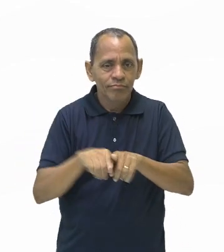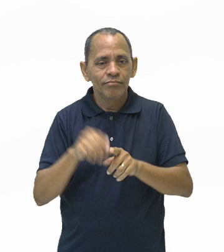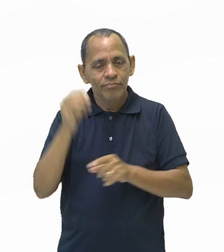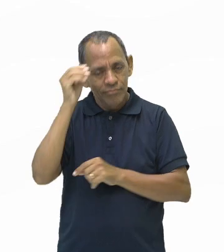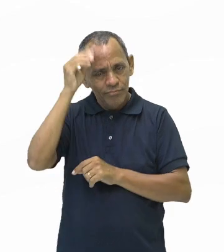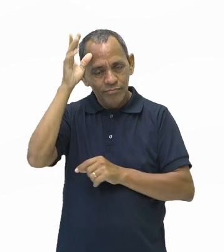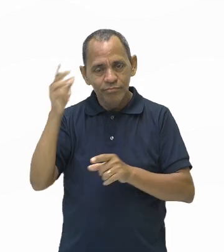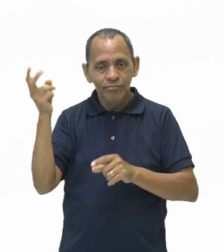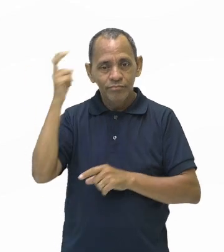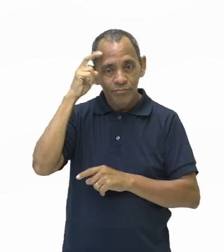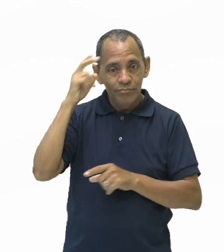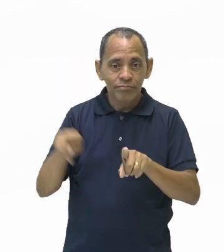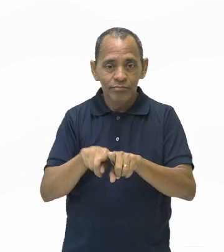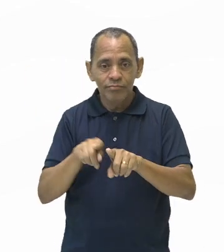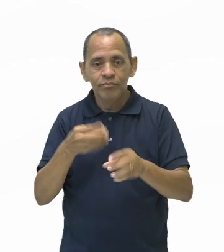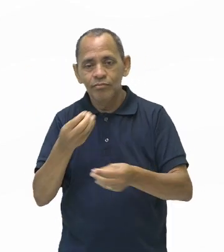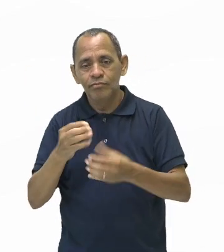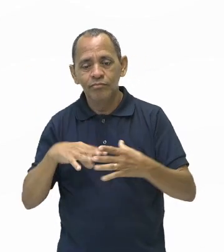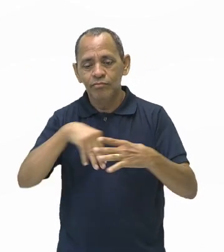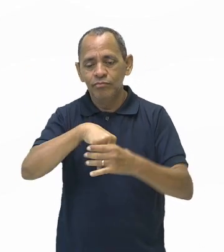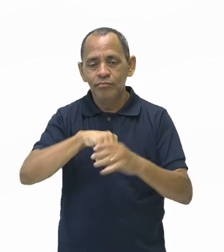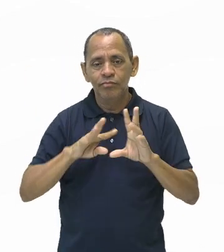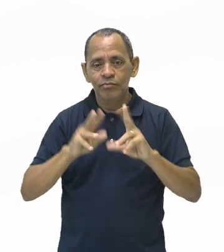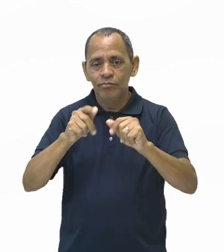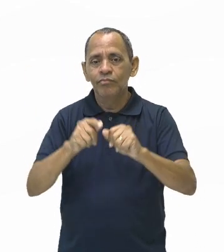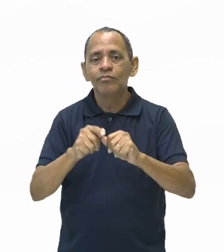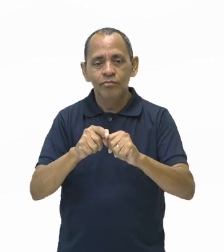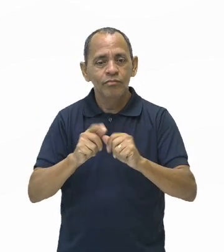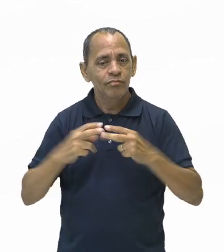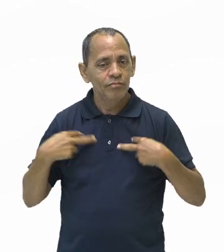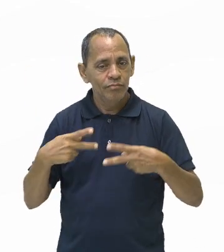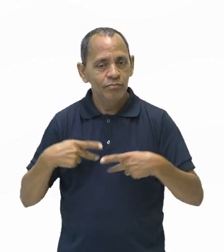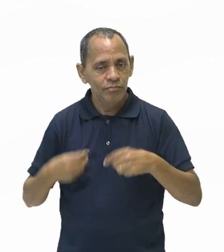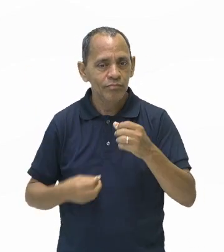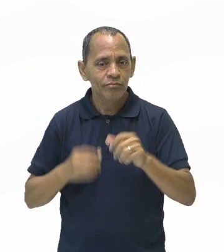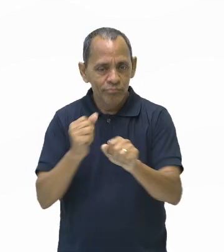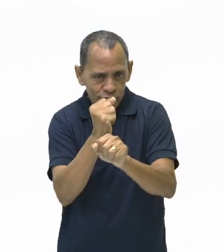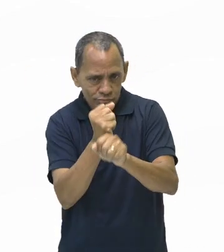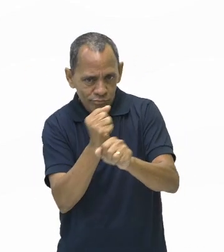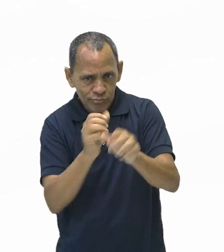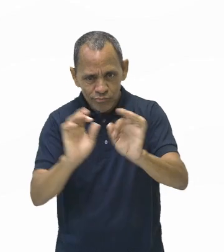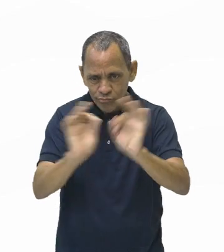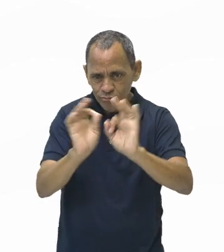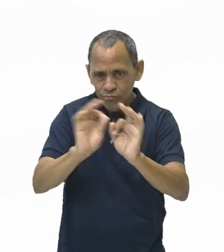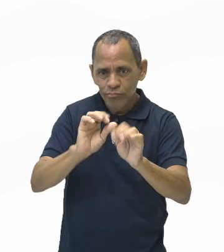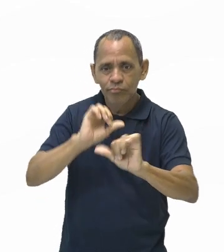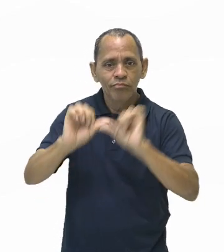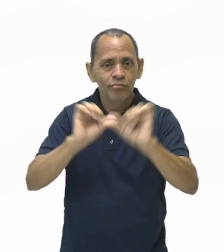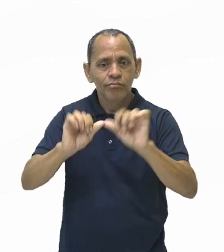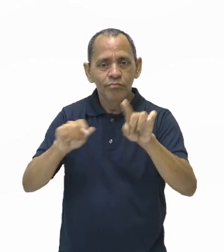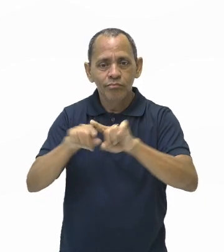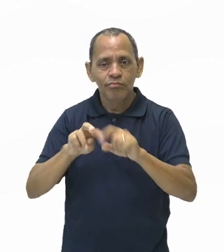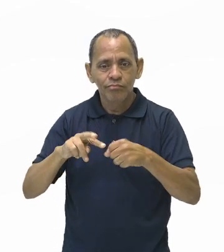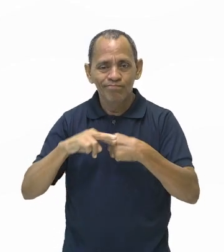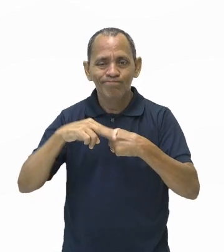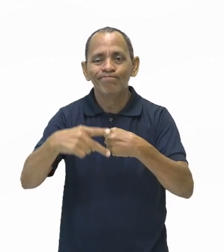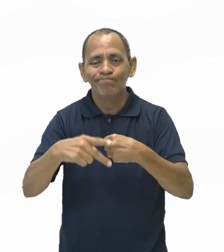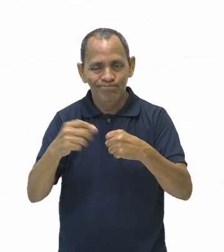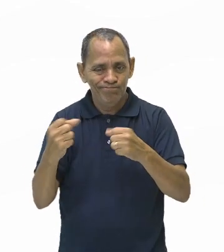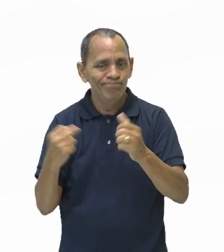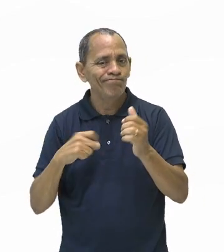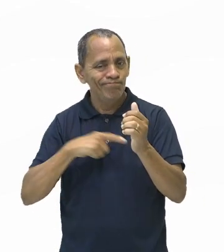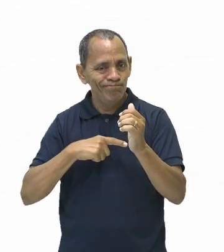de cultura como o conjunto de tudo aquilo que o homem constrói, modificando e causando